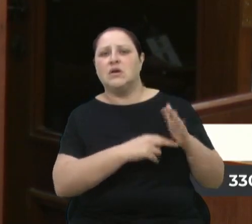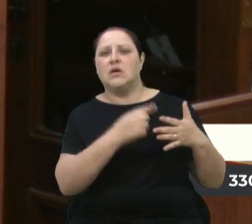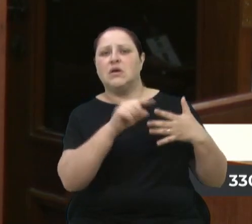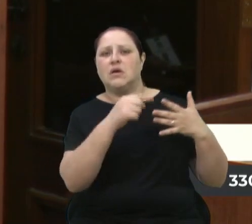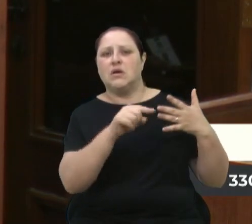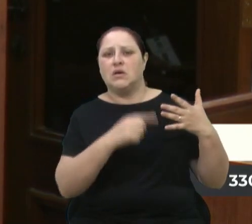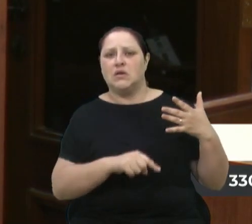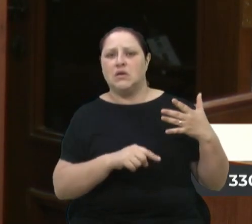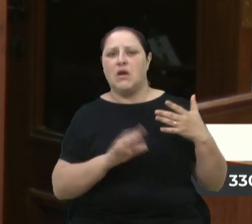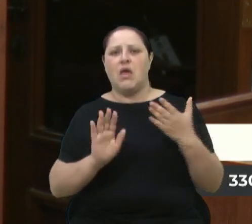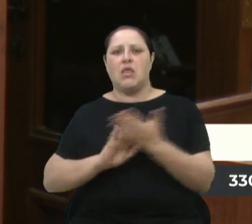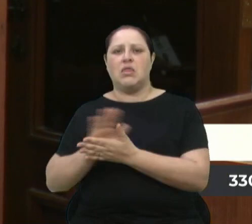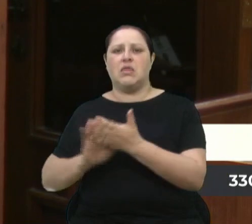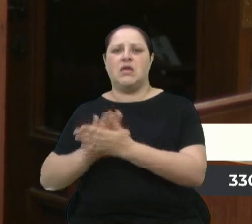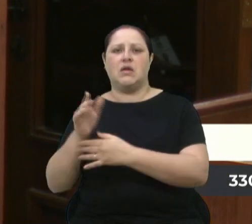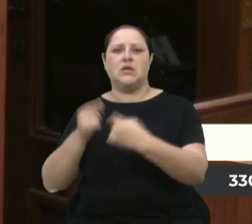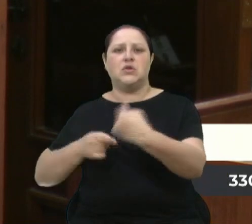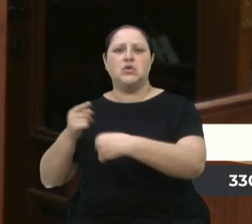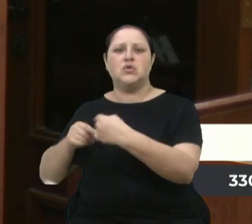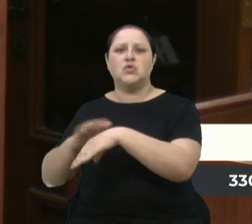sem discutir com os diretores?